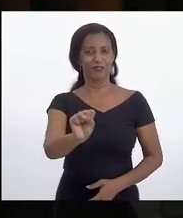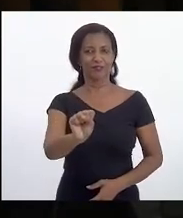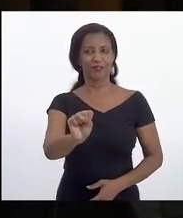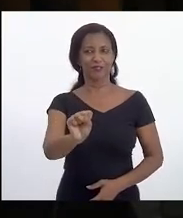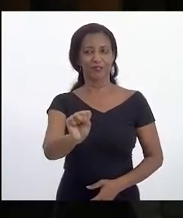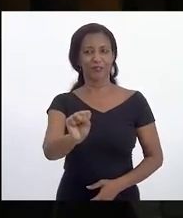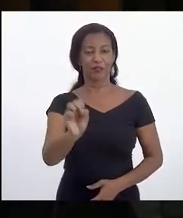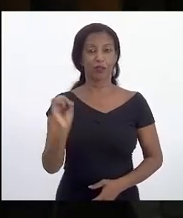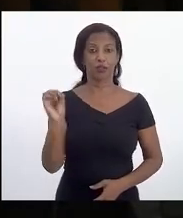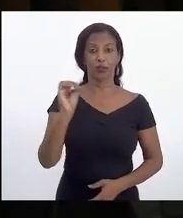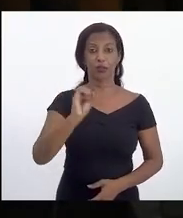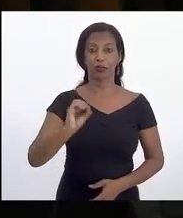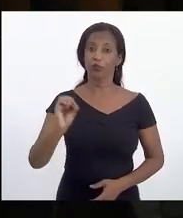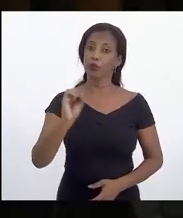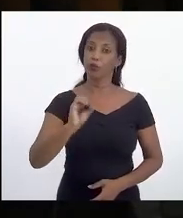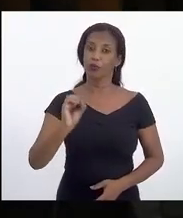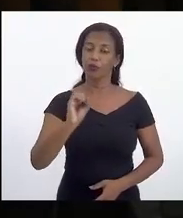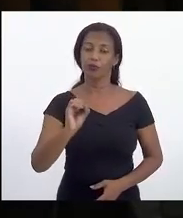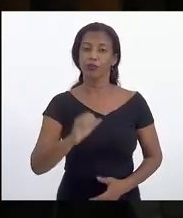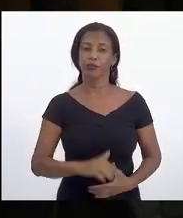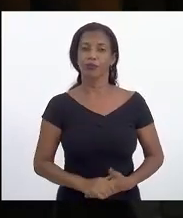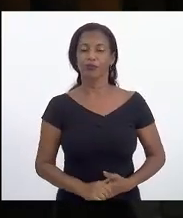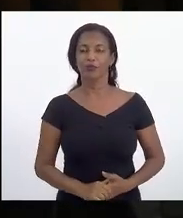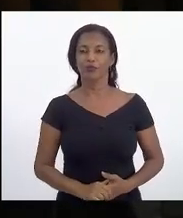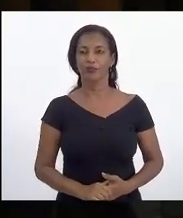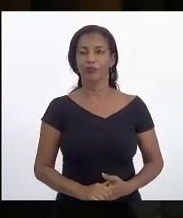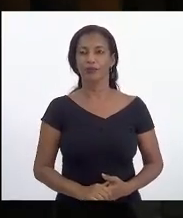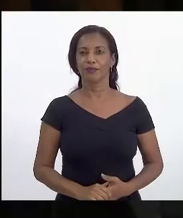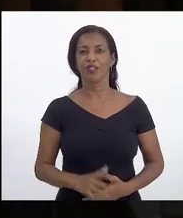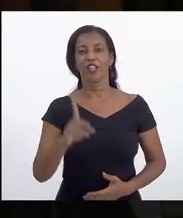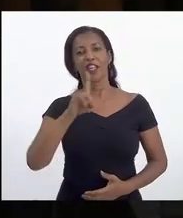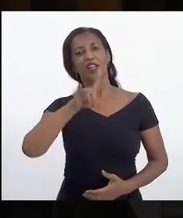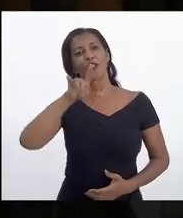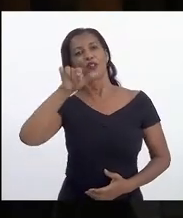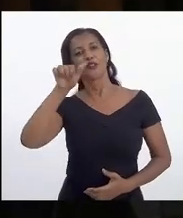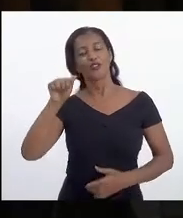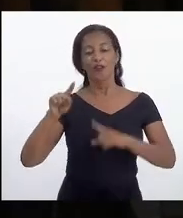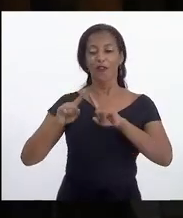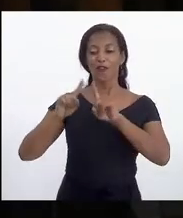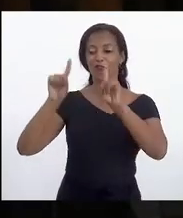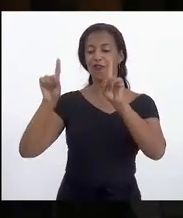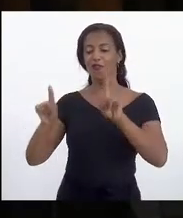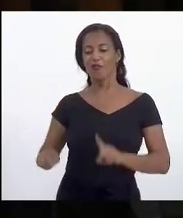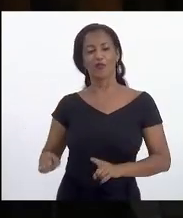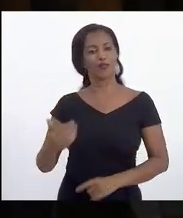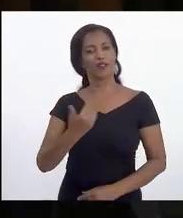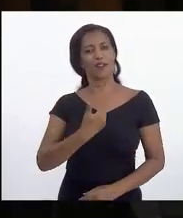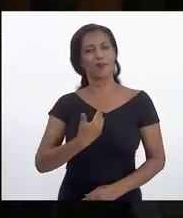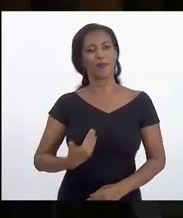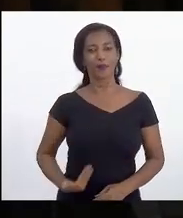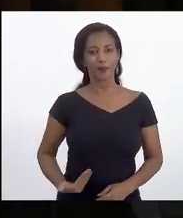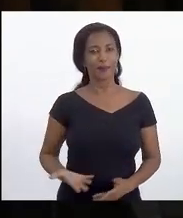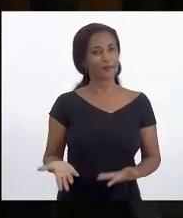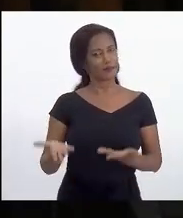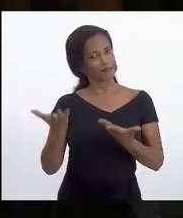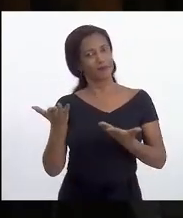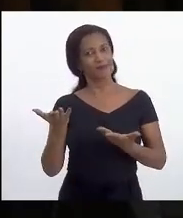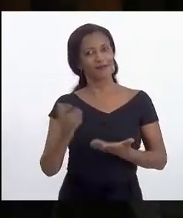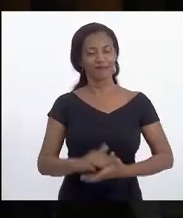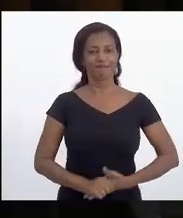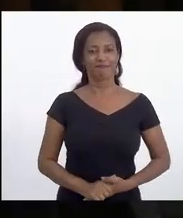de outubro hoje é o dia do funcionalismo público